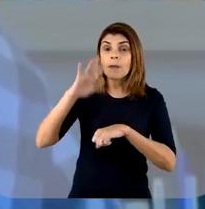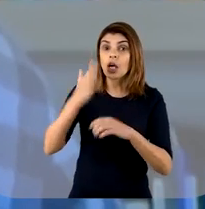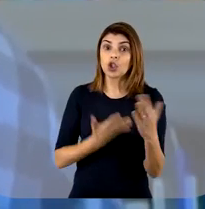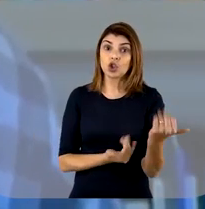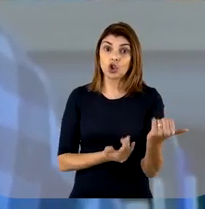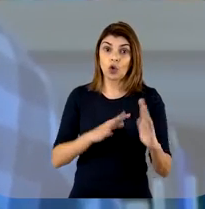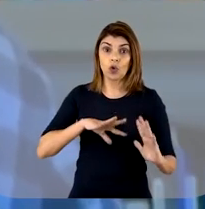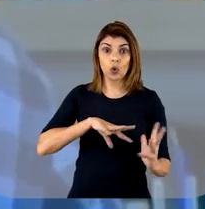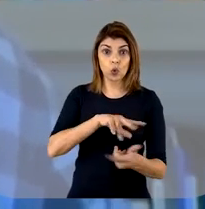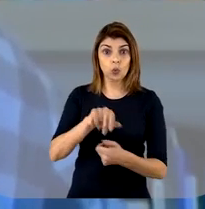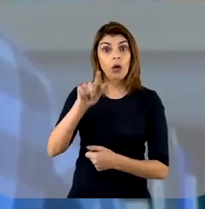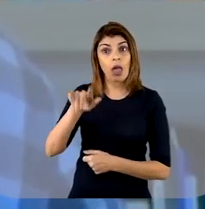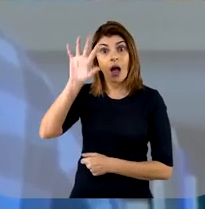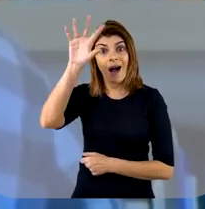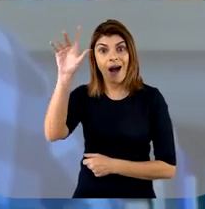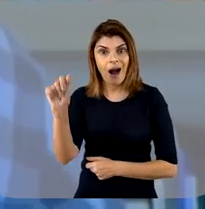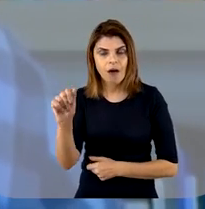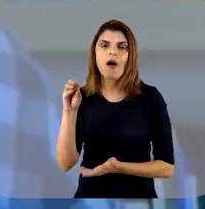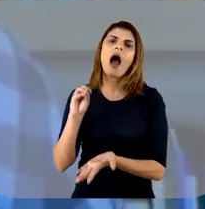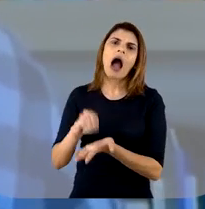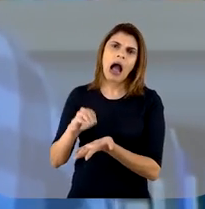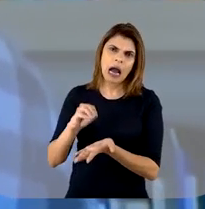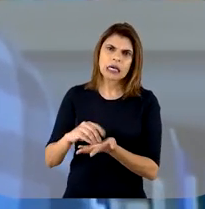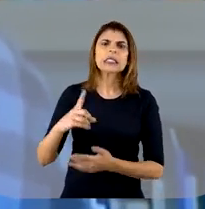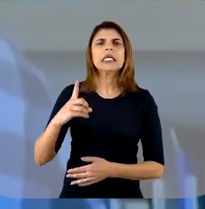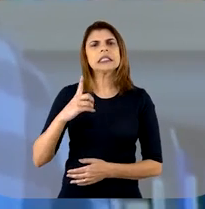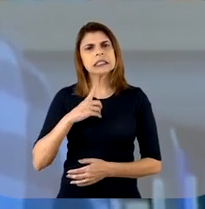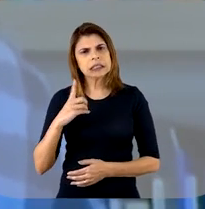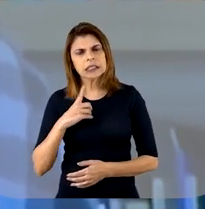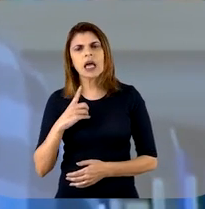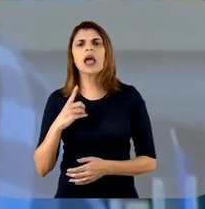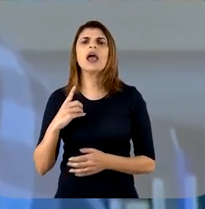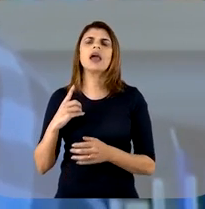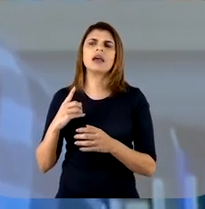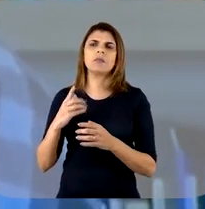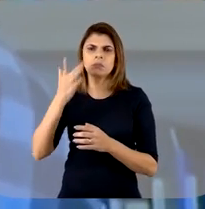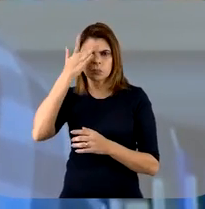do mundo é o continente africano, que ainda mantém, inclusive, taxas de